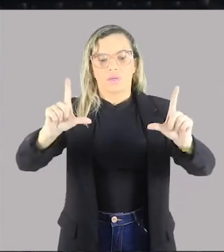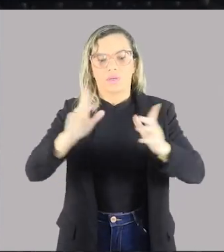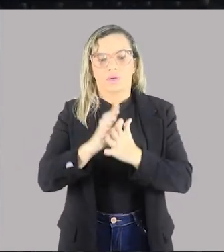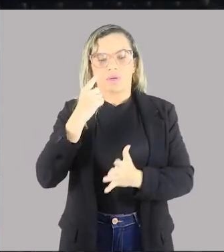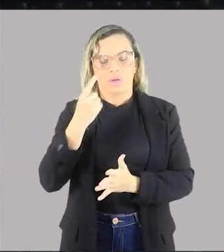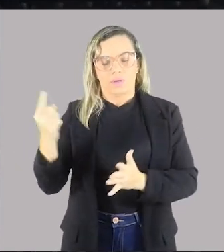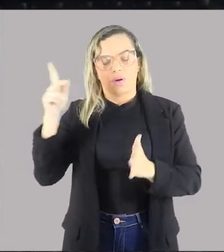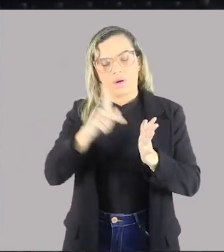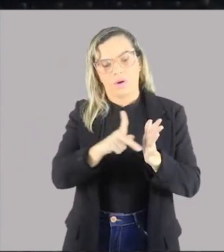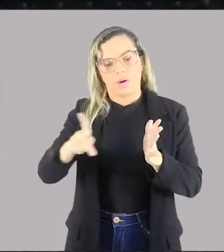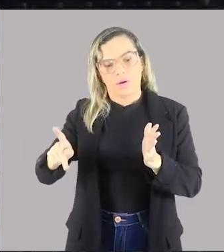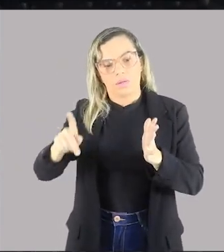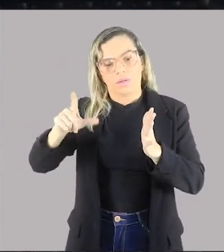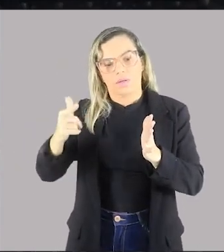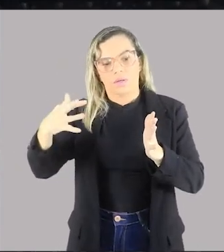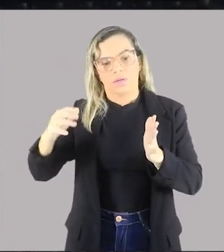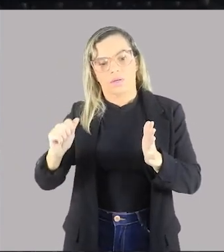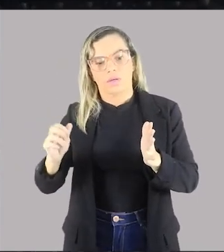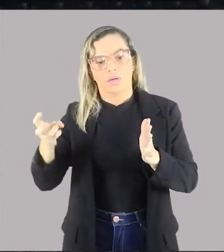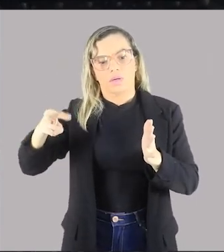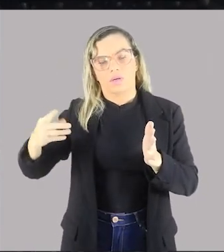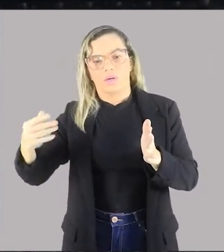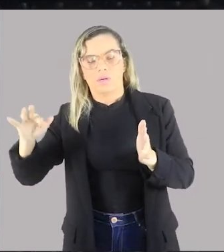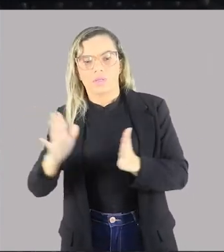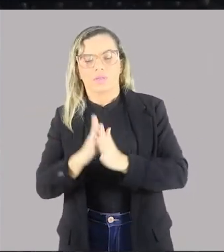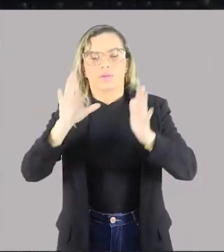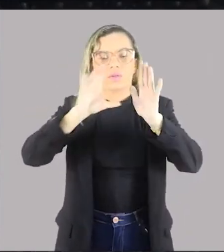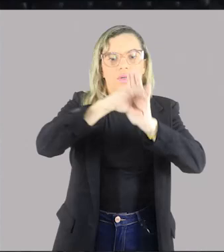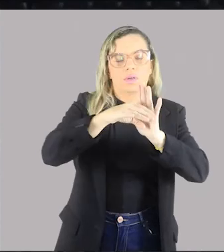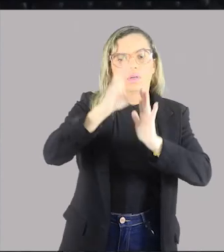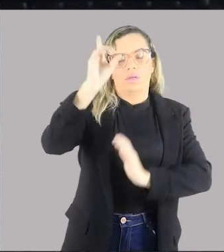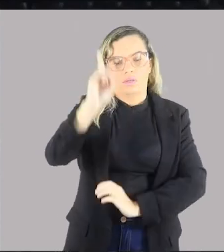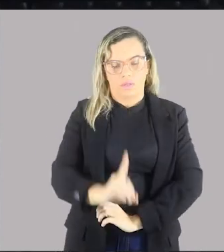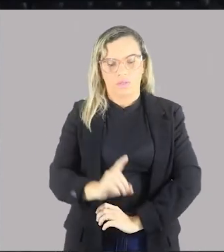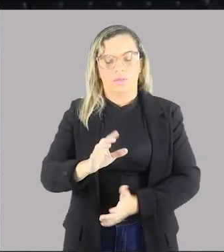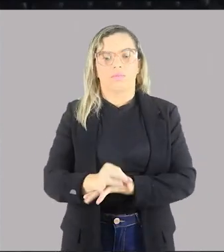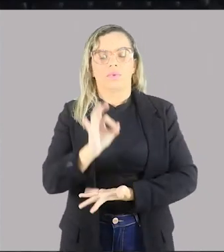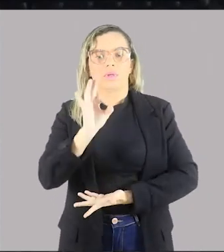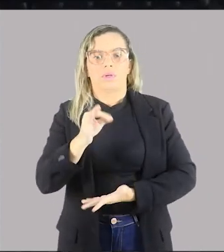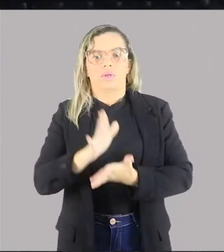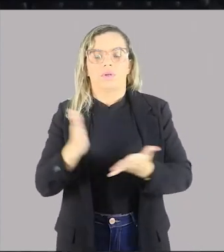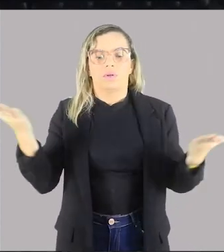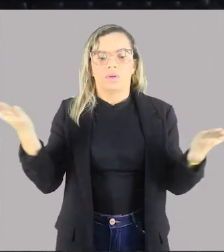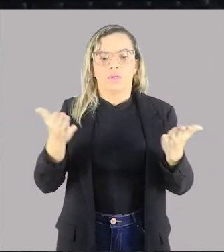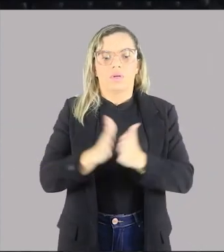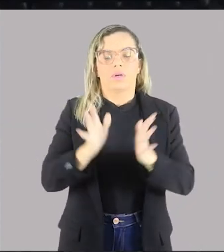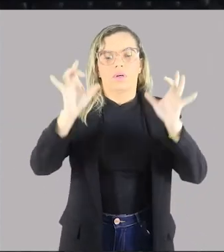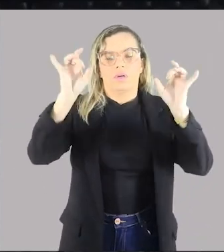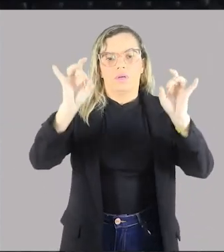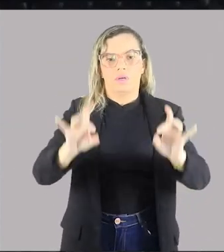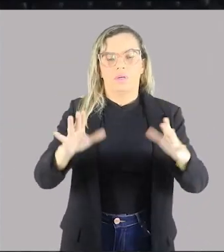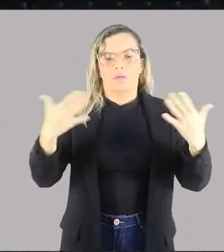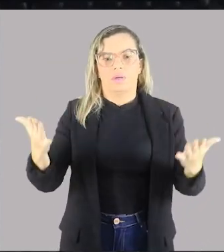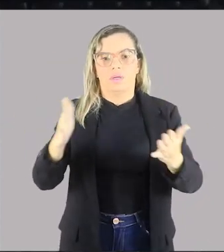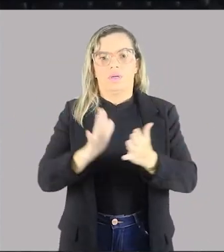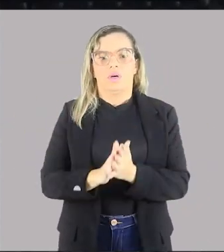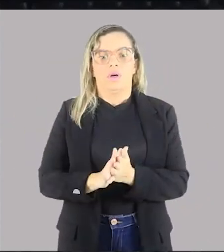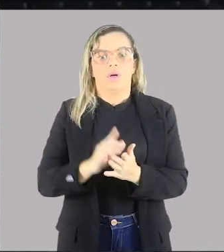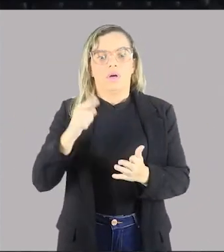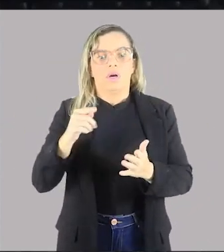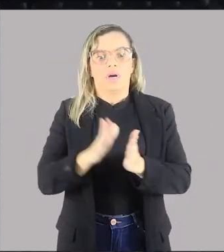vamos começar mais uma aula de noções de direito, certo? Hoje, especificamente, vamos trabalhar o